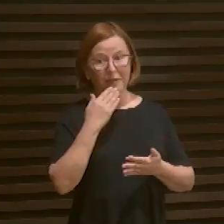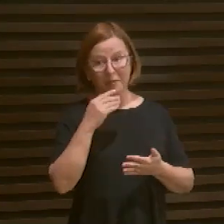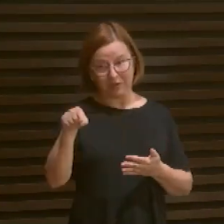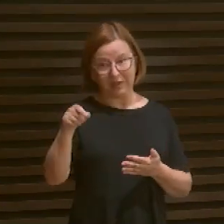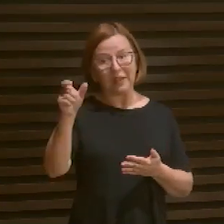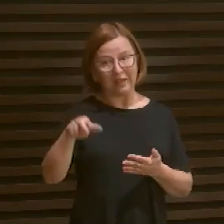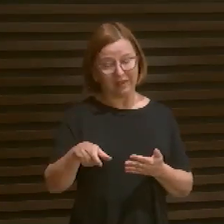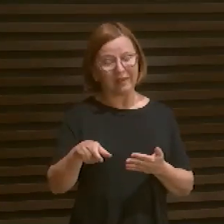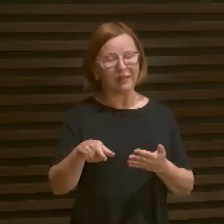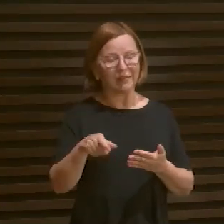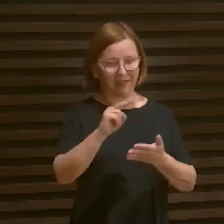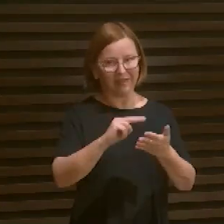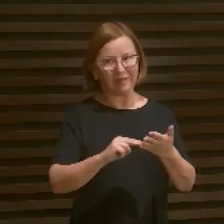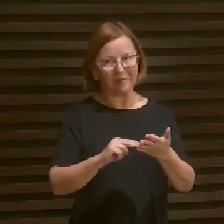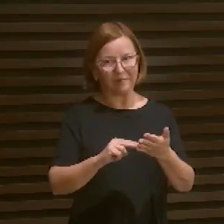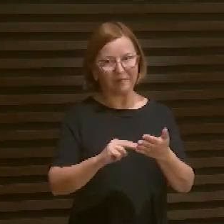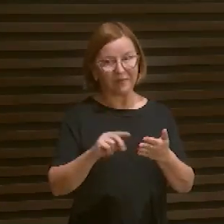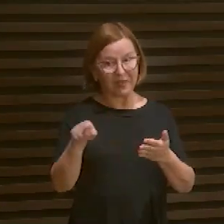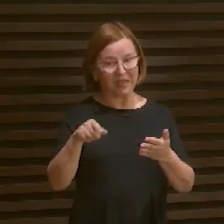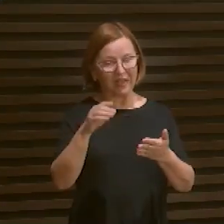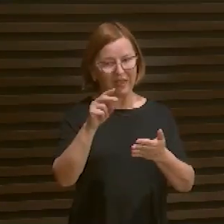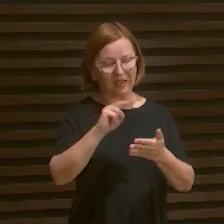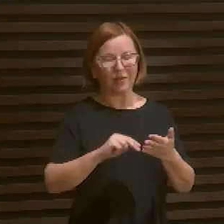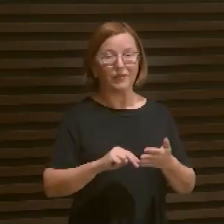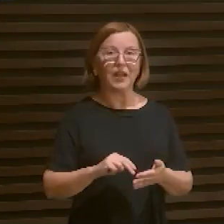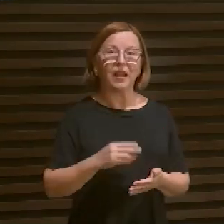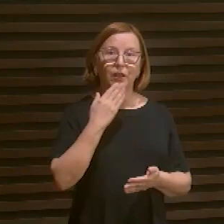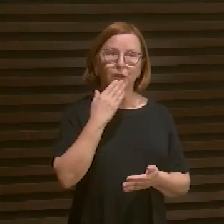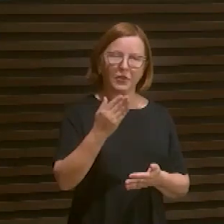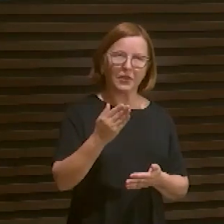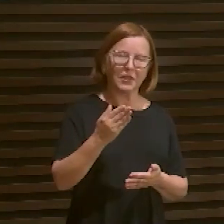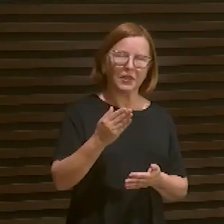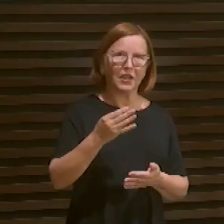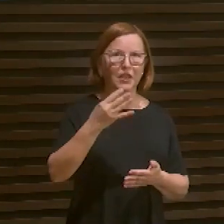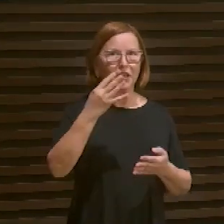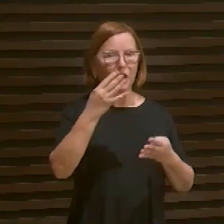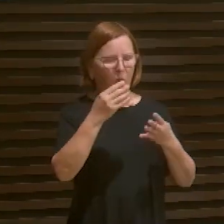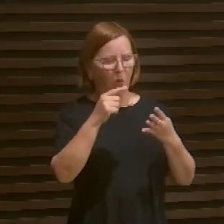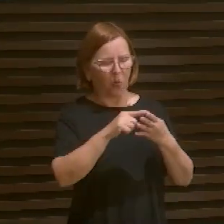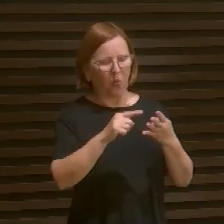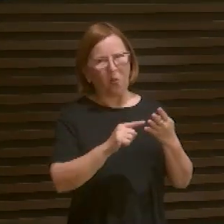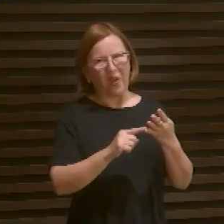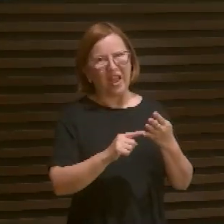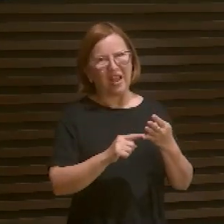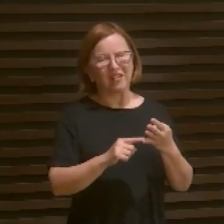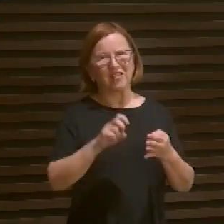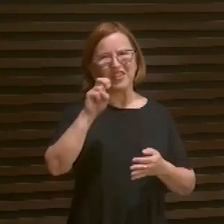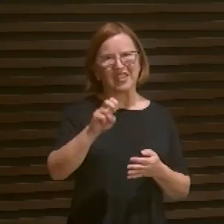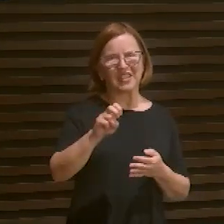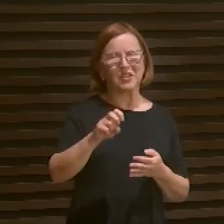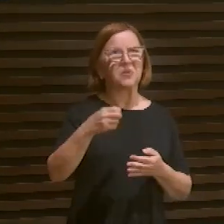Ele leu. E aí eu pedi para ele ler 4, 5, 6,